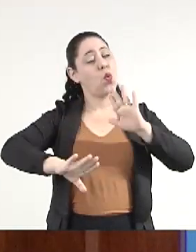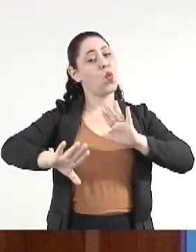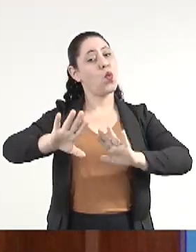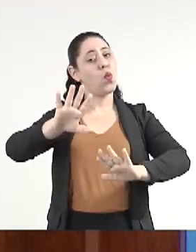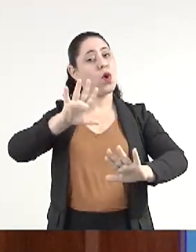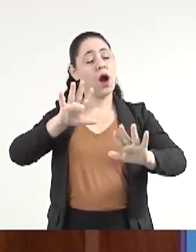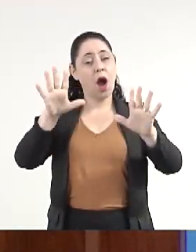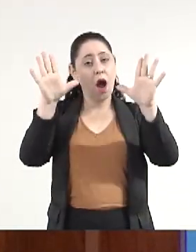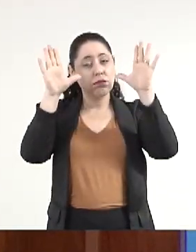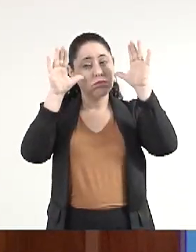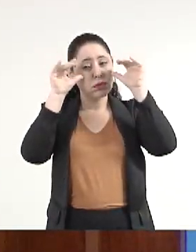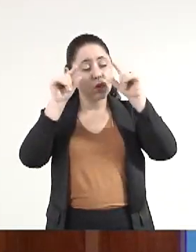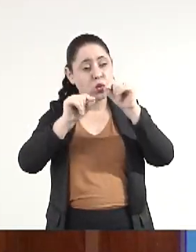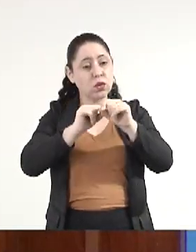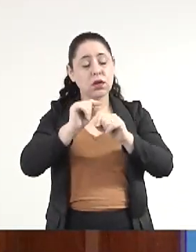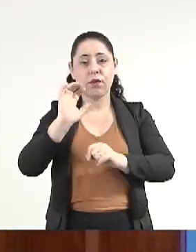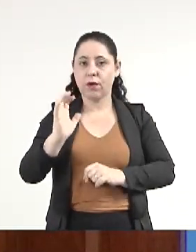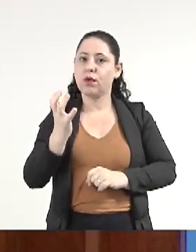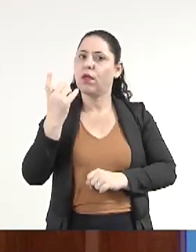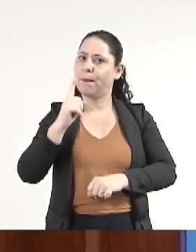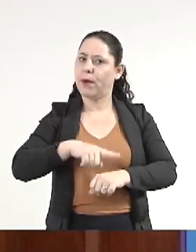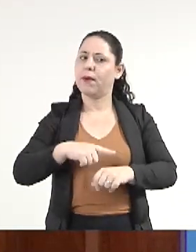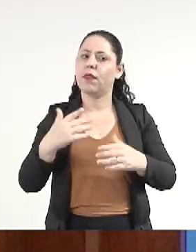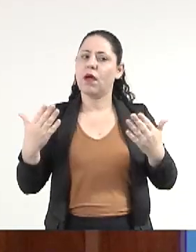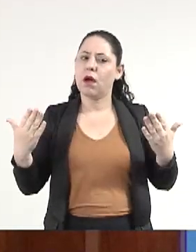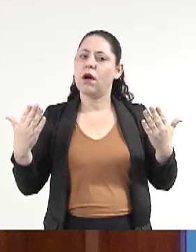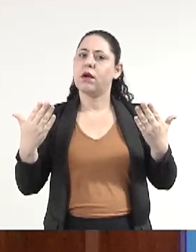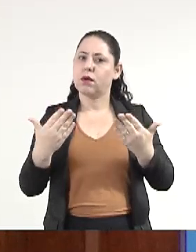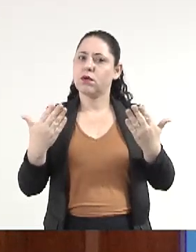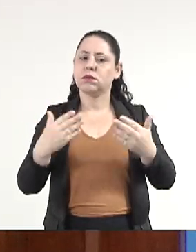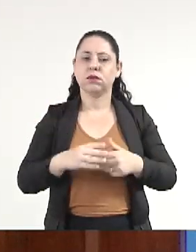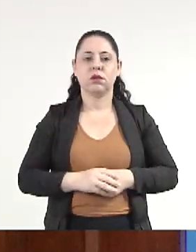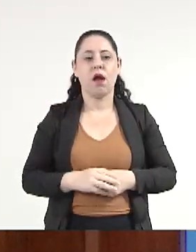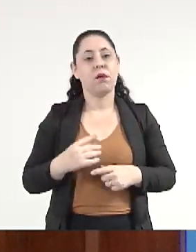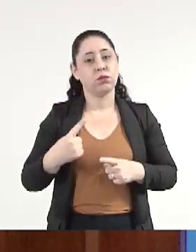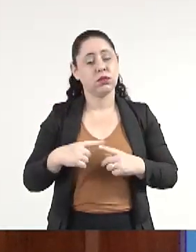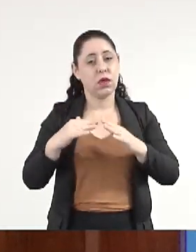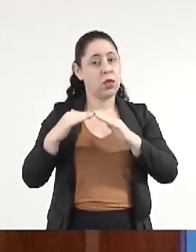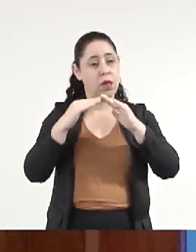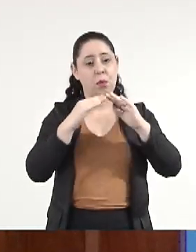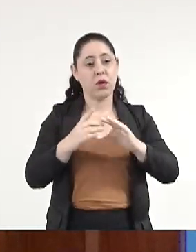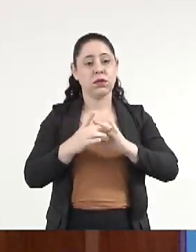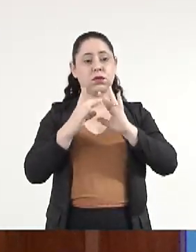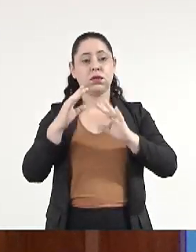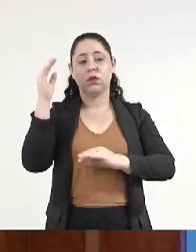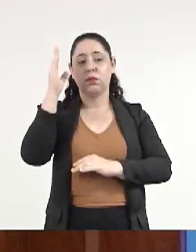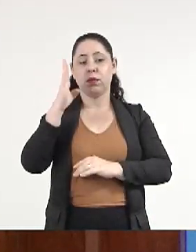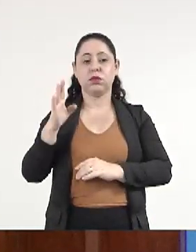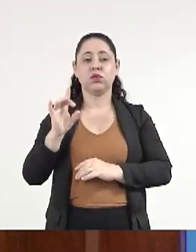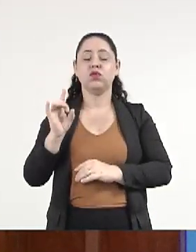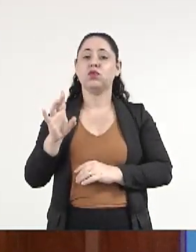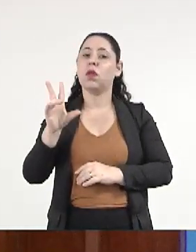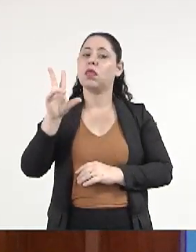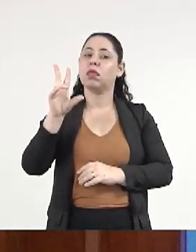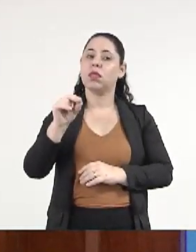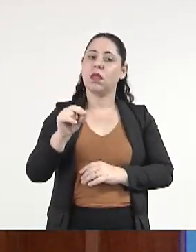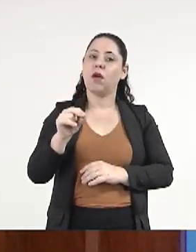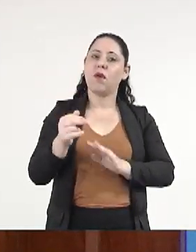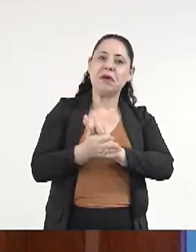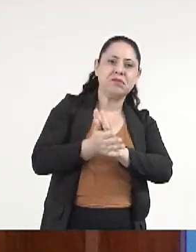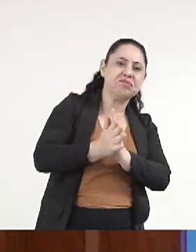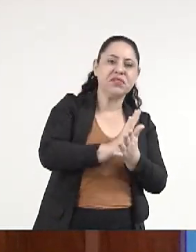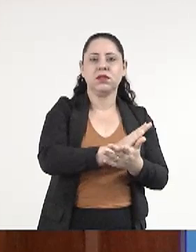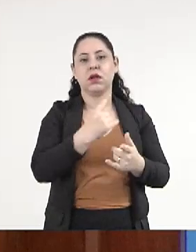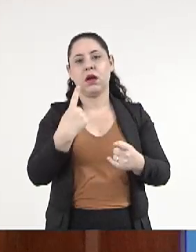ter atenção ao que está acontecendo neste momento. Porque a democracia no Brasil só não foi